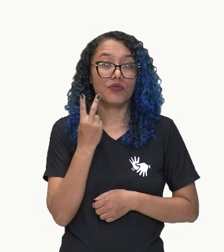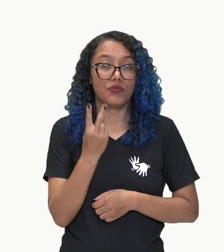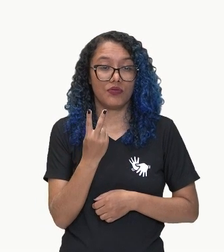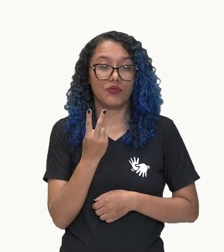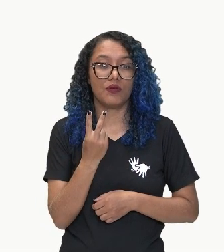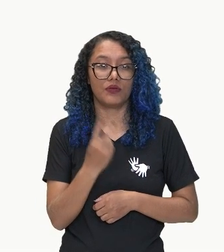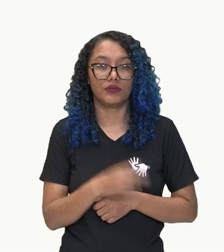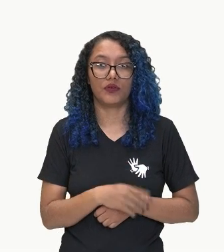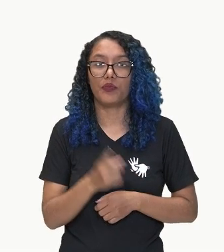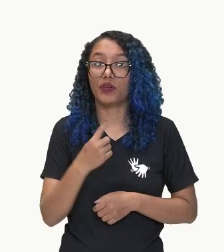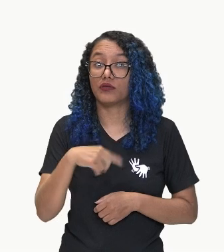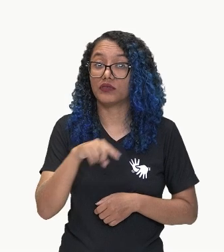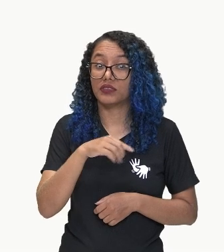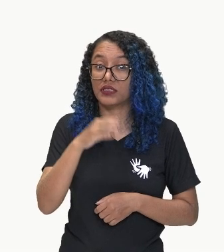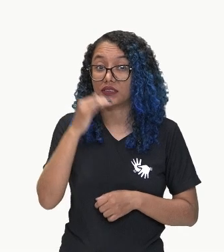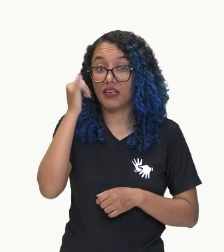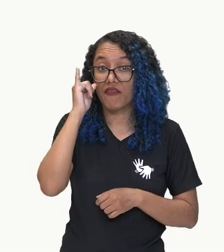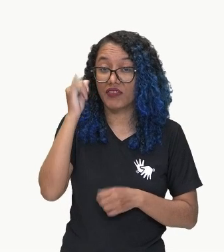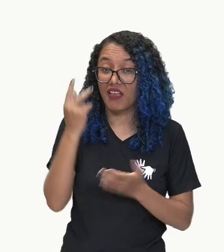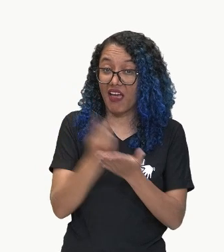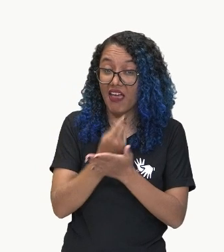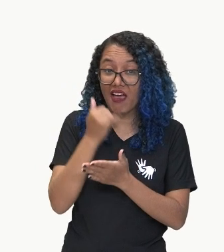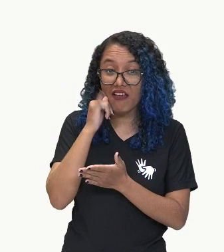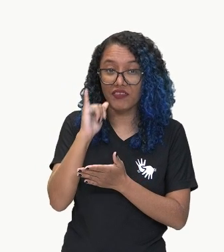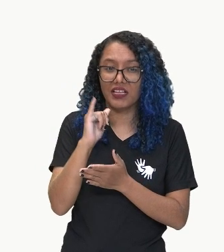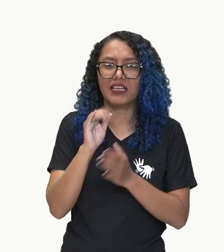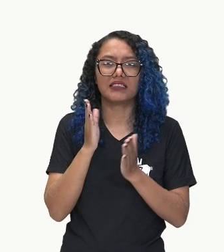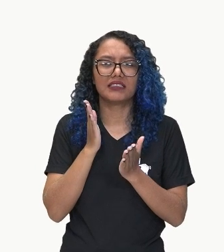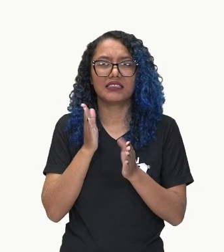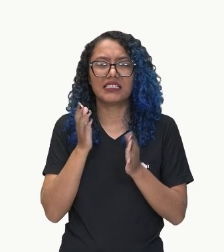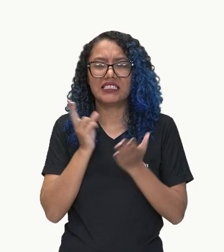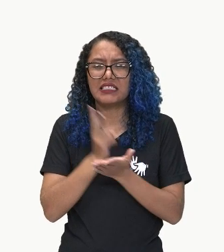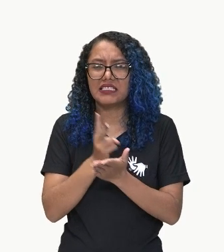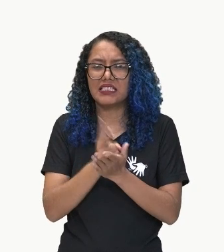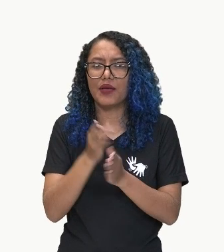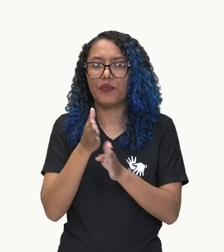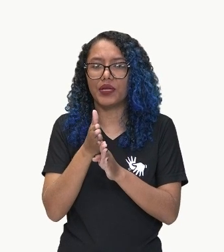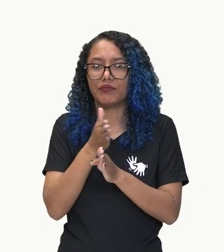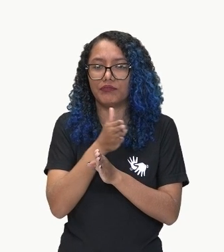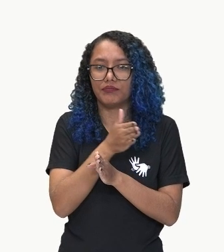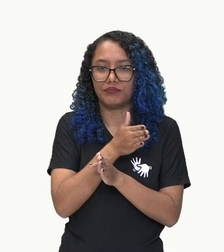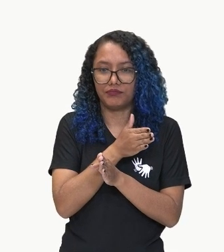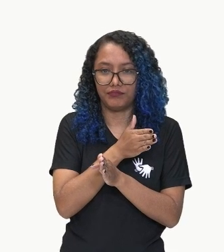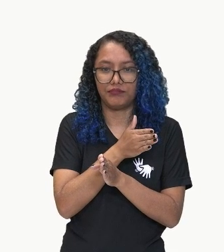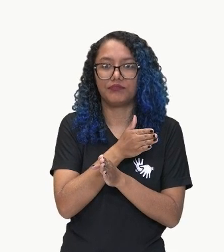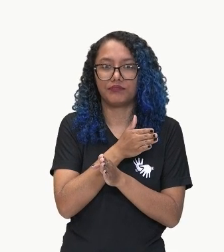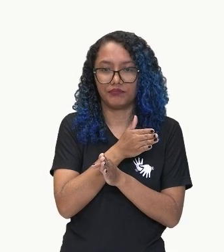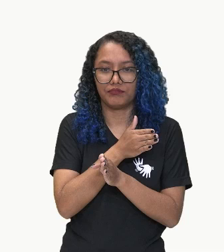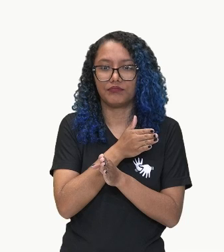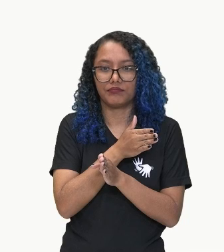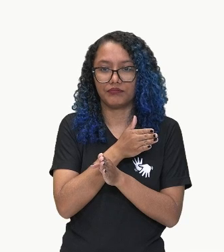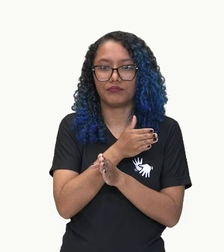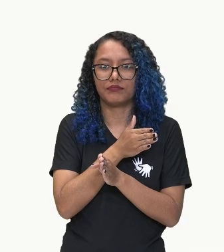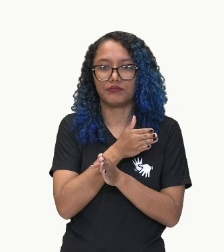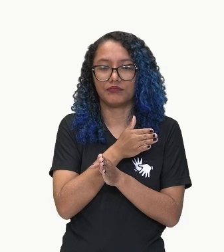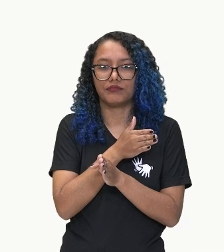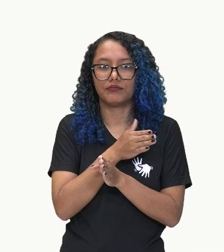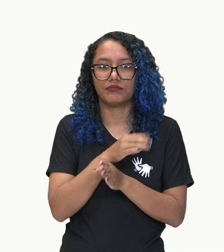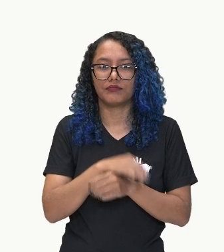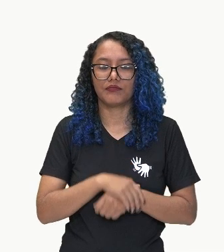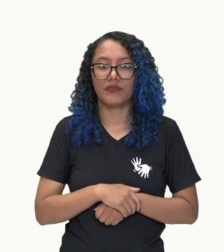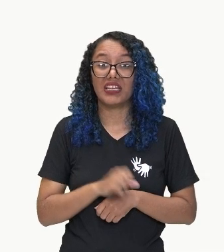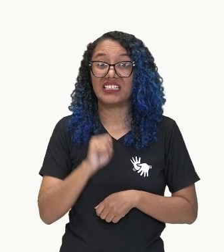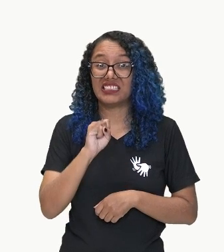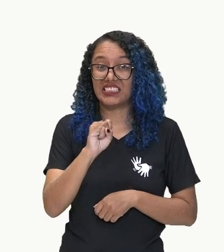não errar, considere sempre da direita para a esquerda para fazer a contagem. Então, se são 2 casas, são 2 números